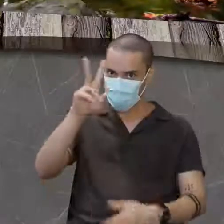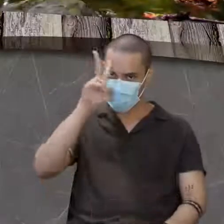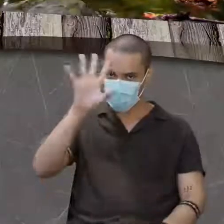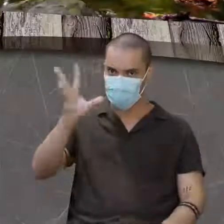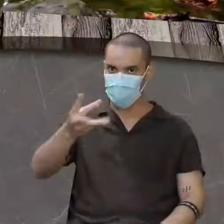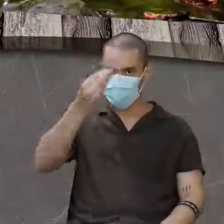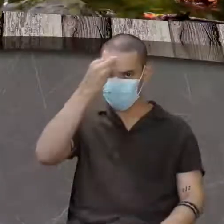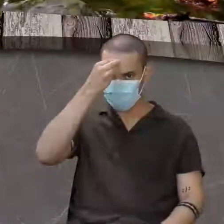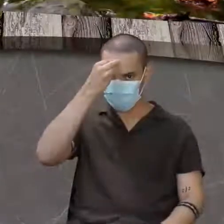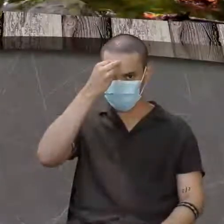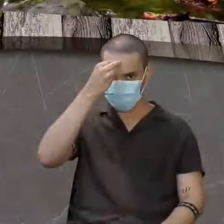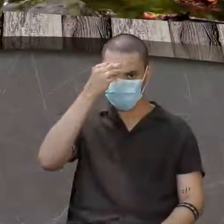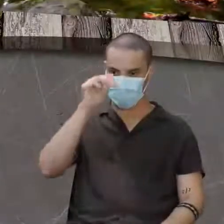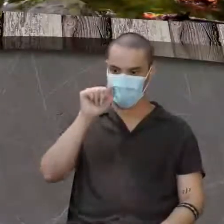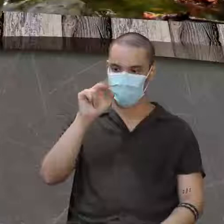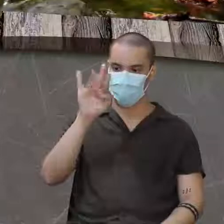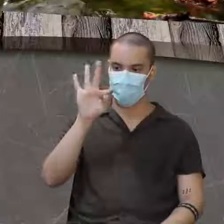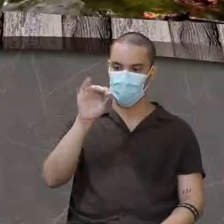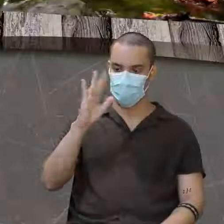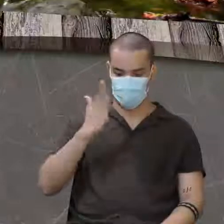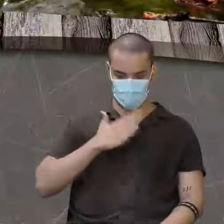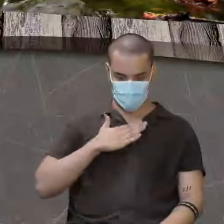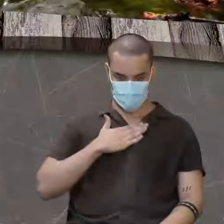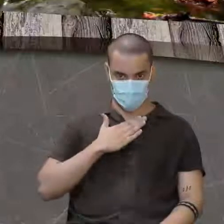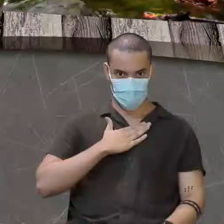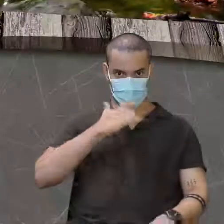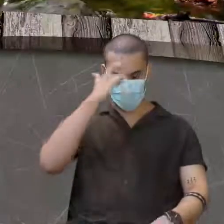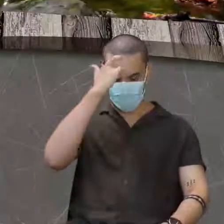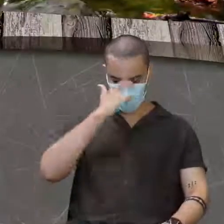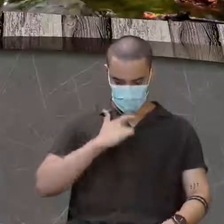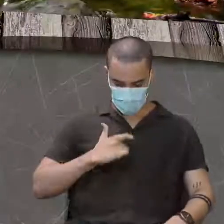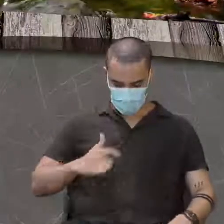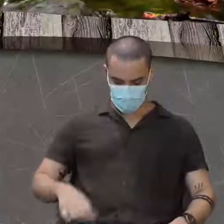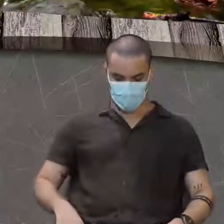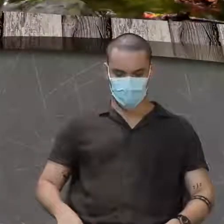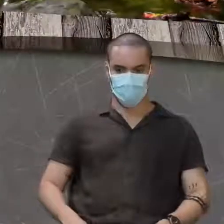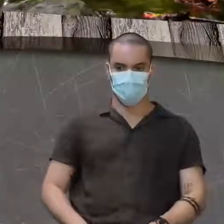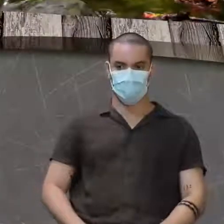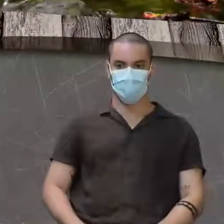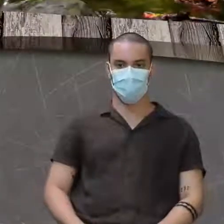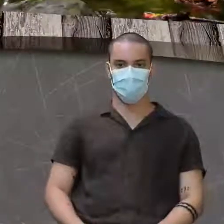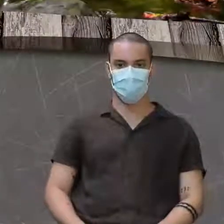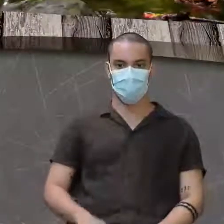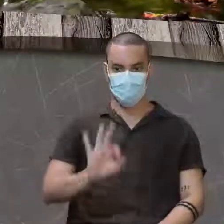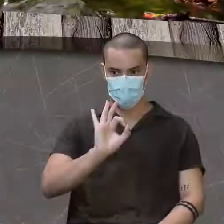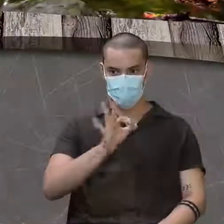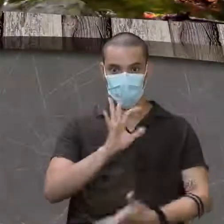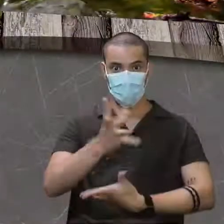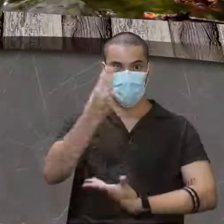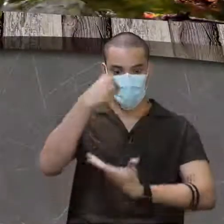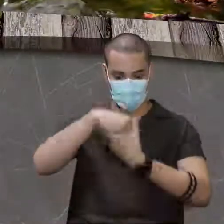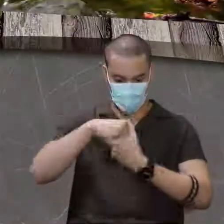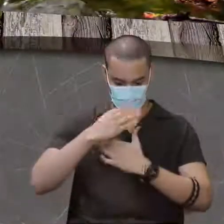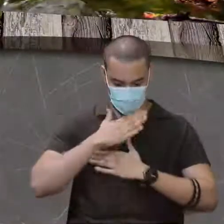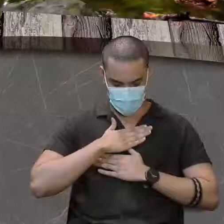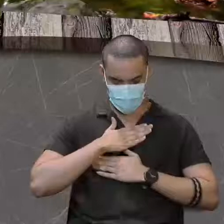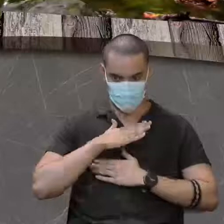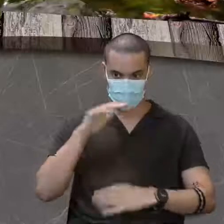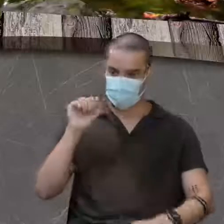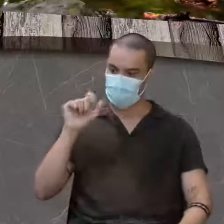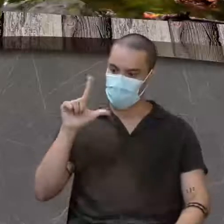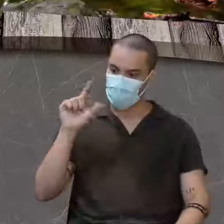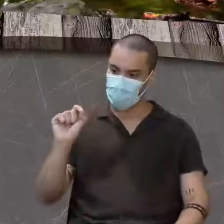tá? Então, autogênese, ou autogênico, sucessão autogênica, ali de dentro, e